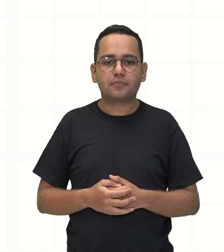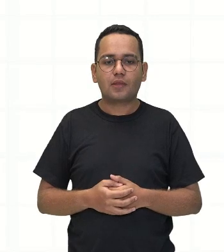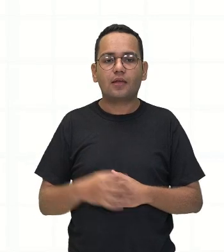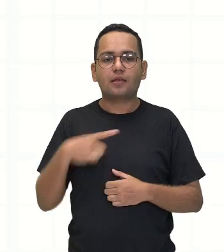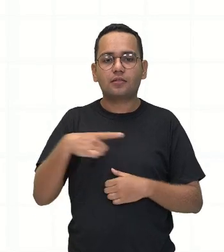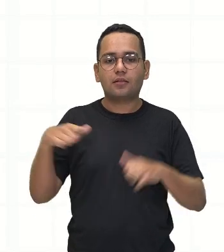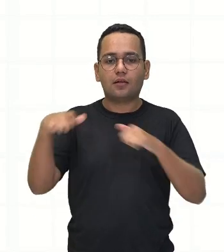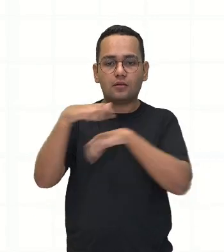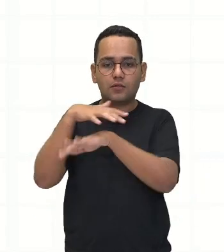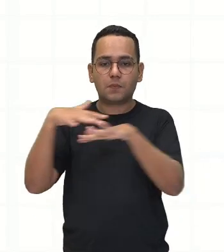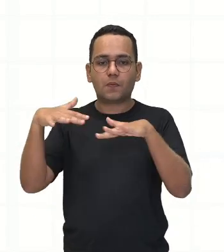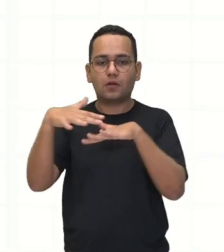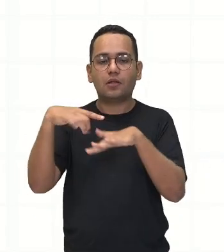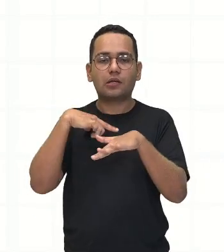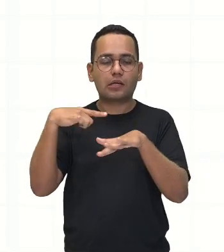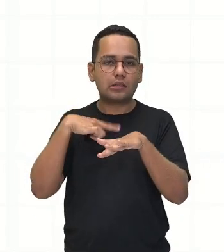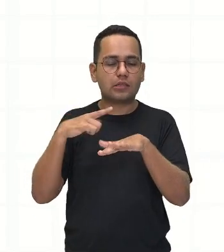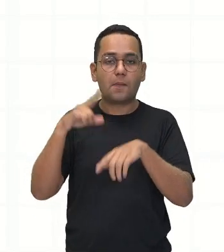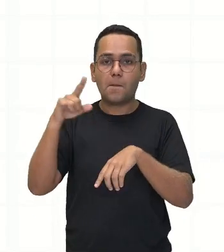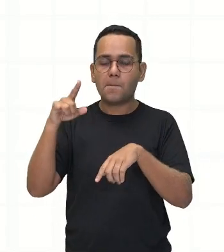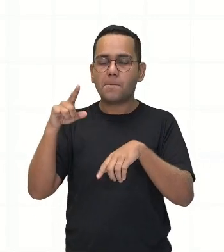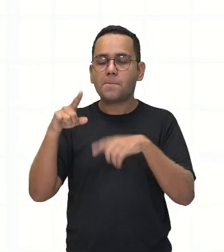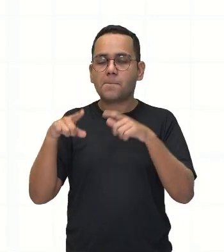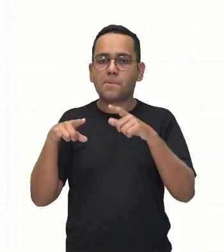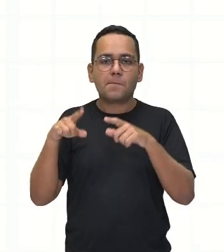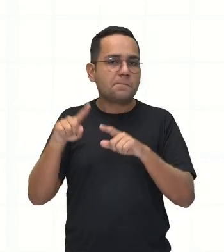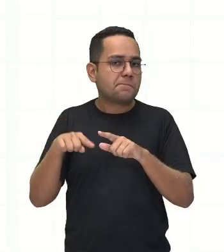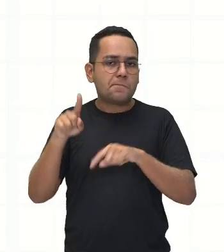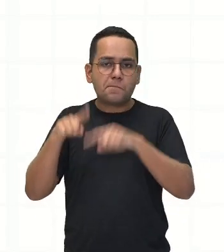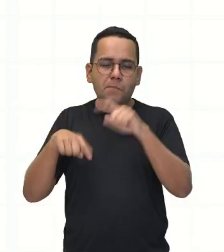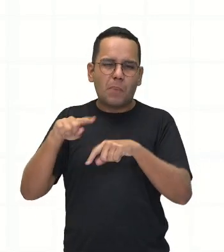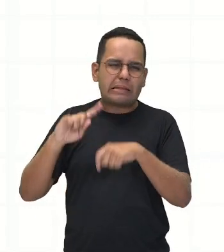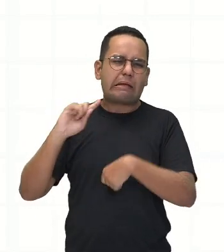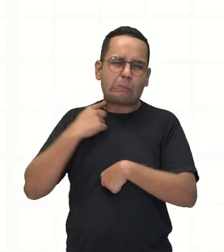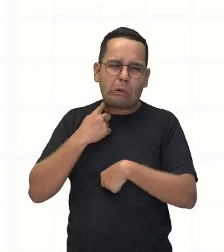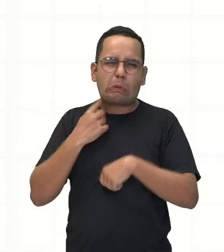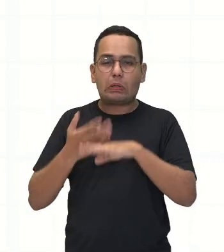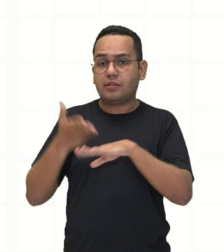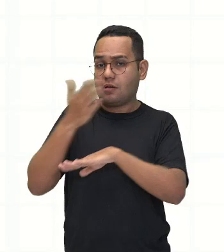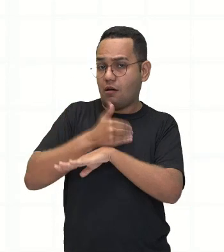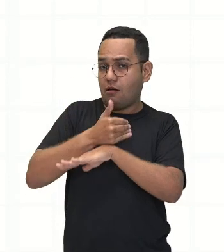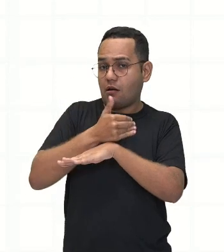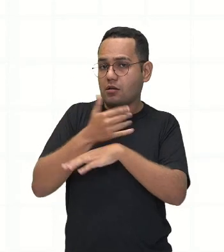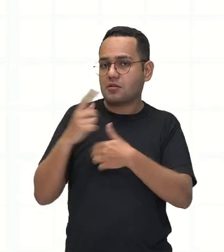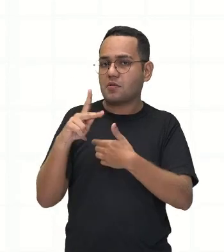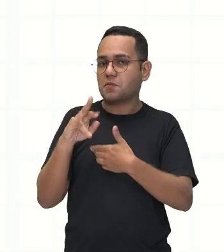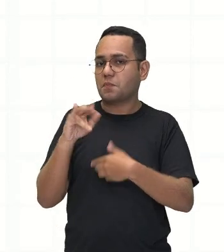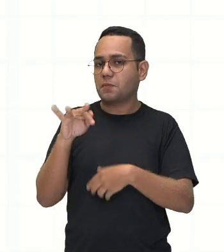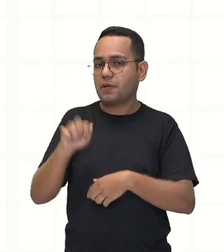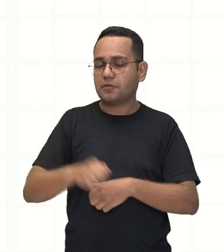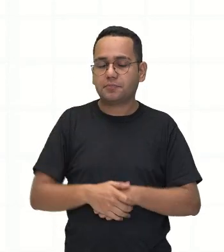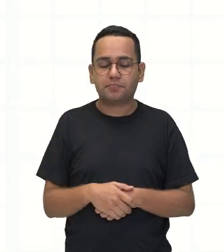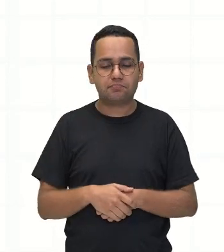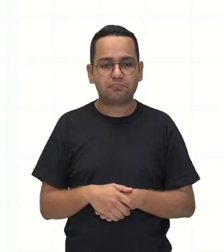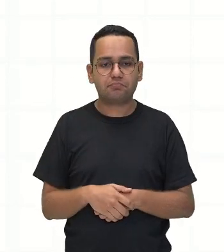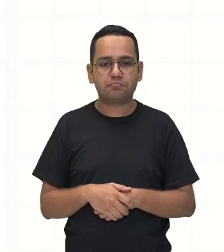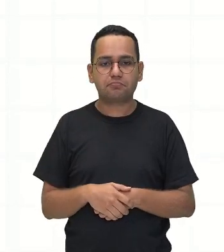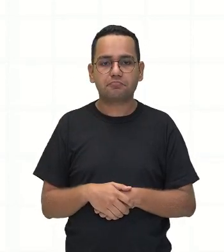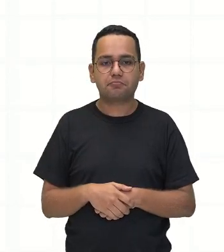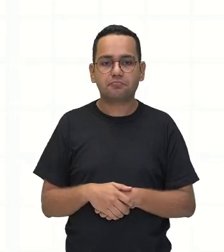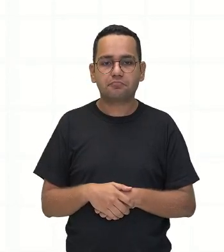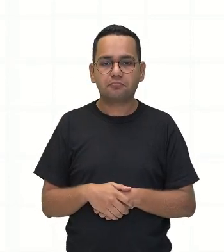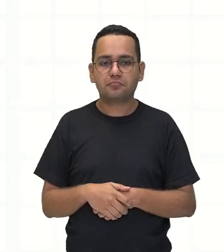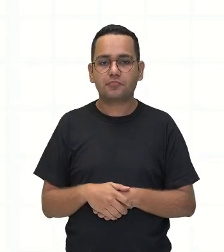atmosfera envolvendo poluentes primários. Então, esses são os dois tipos